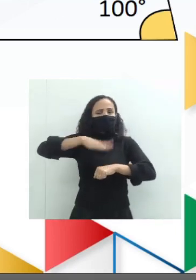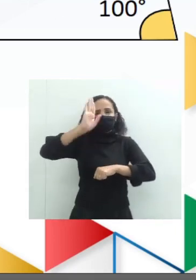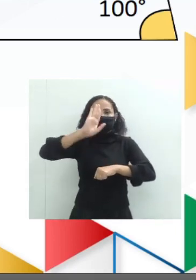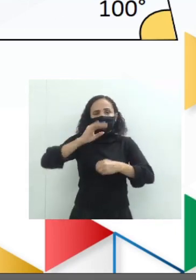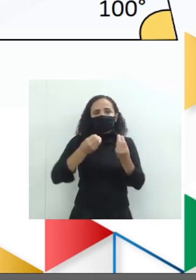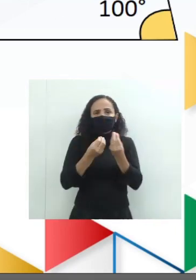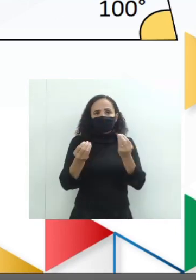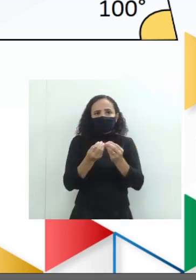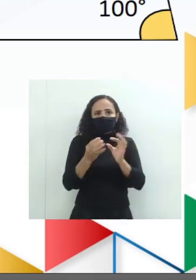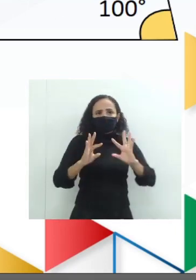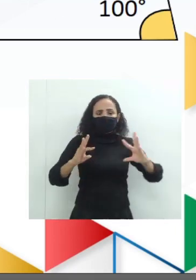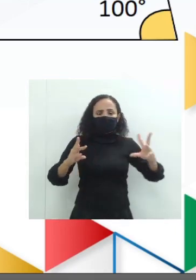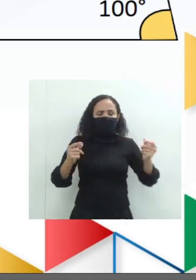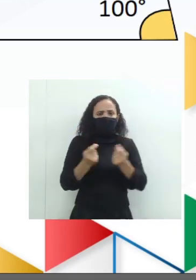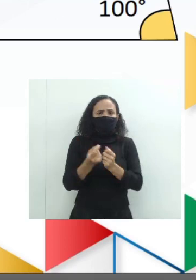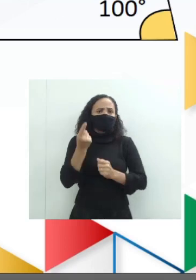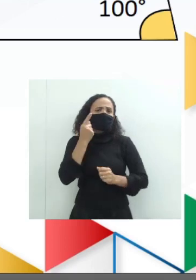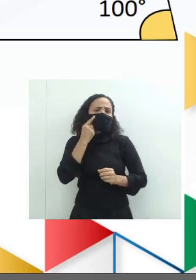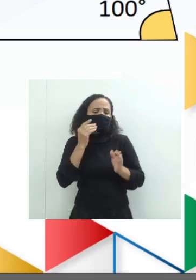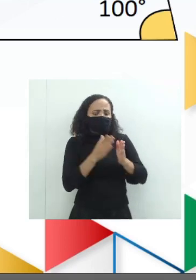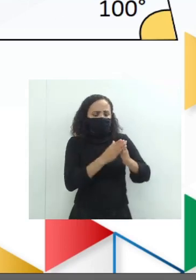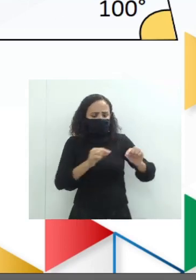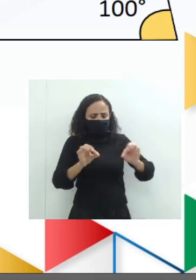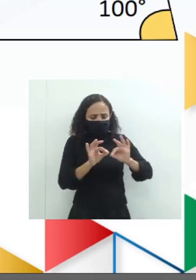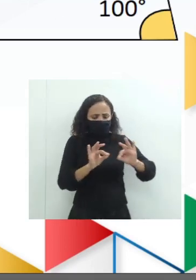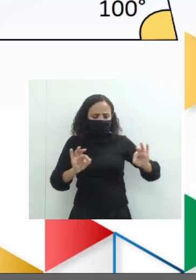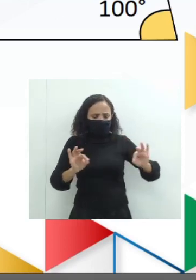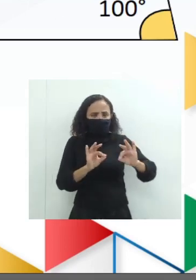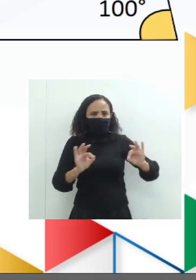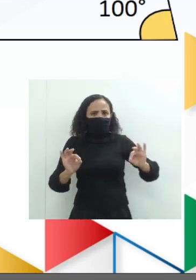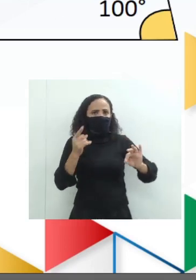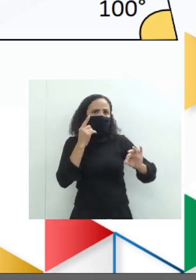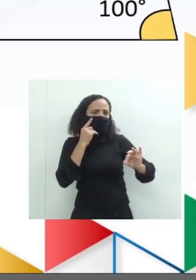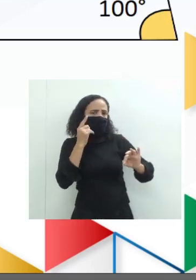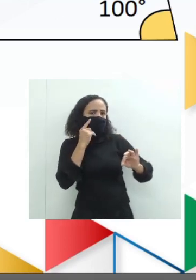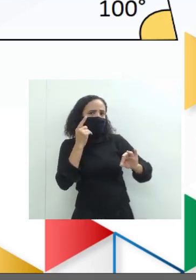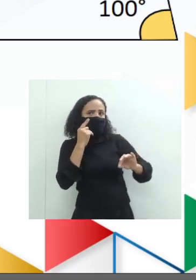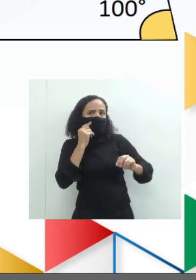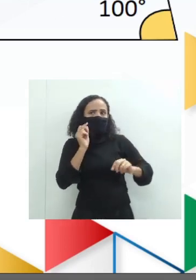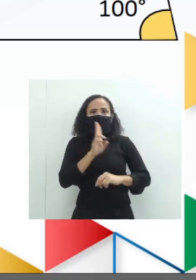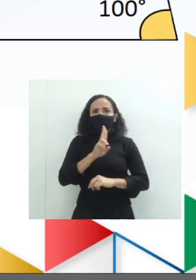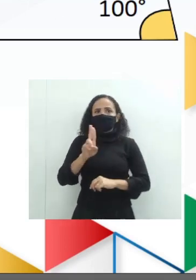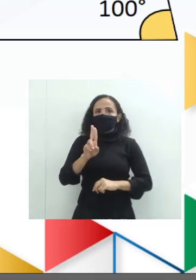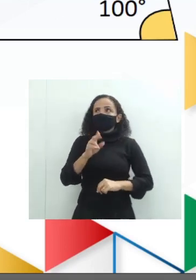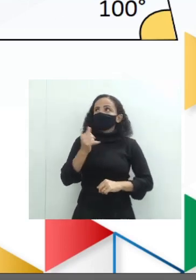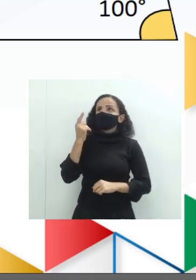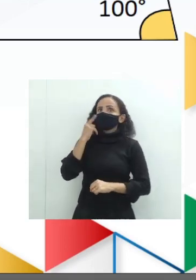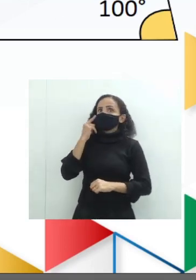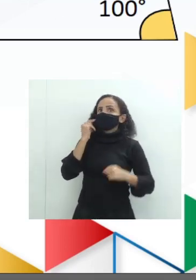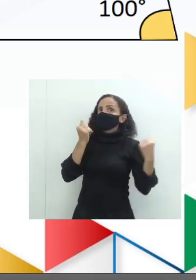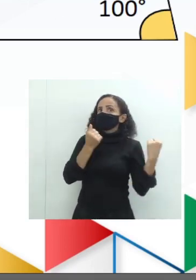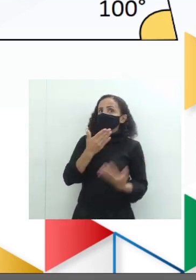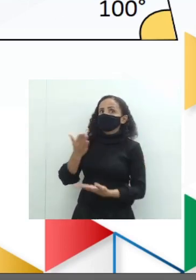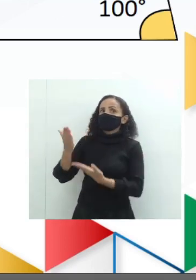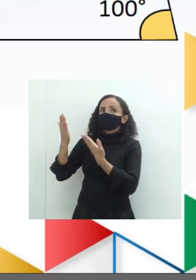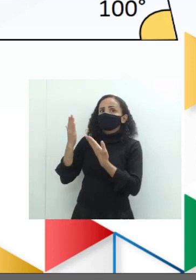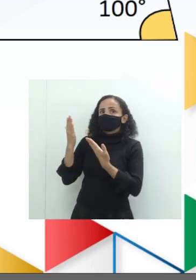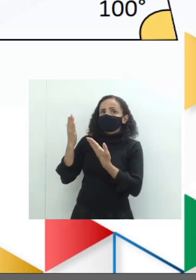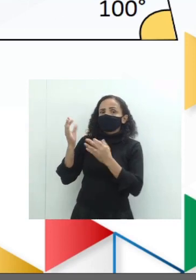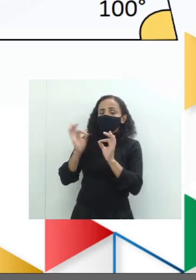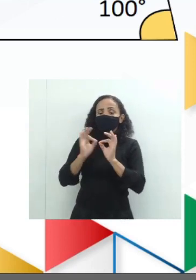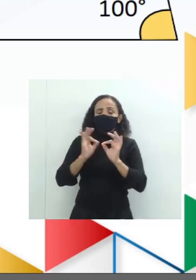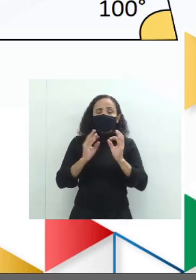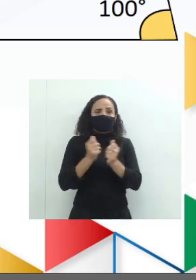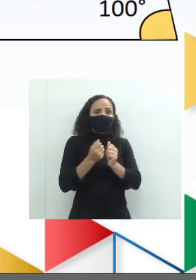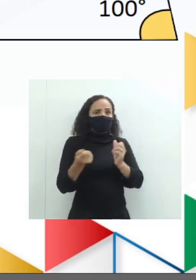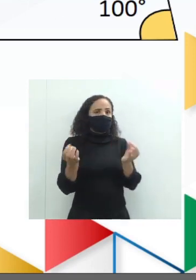tenho um isósceles de base 50 graus. Está aí um triângulo acutângulo e, ao mesmo tempo, isósceles, já fazendo